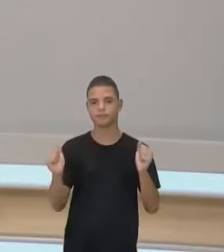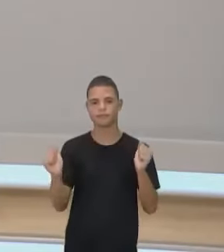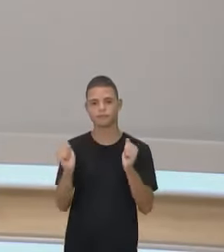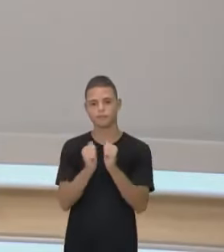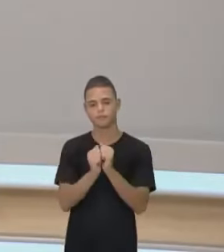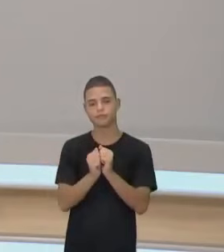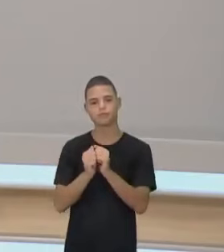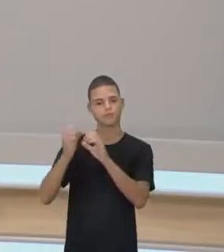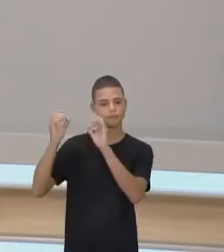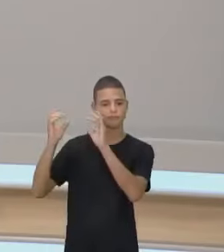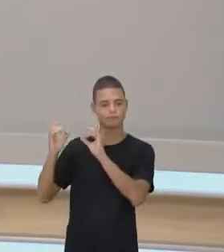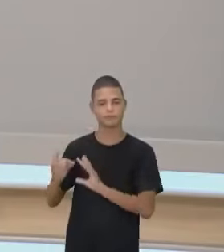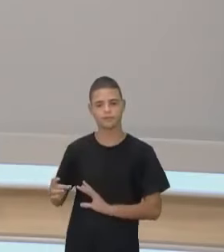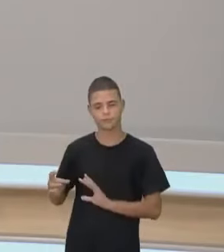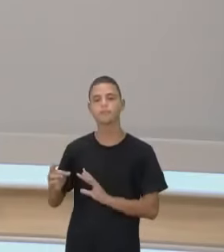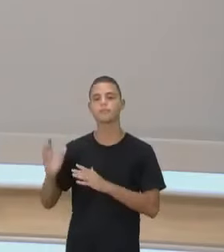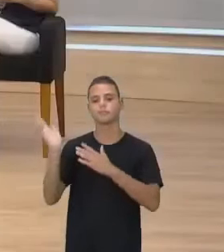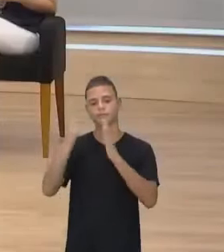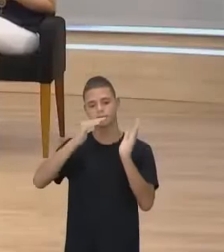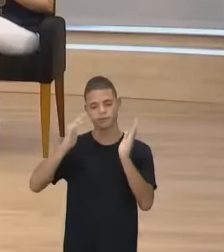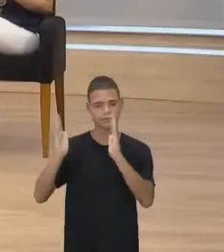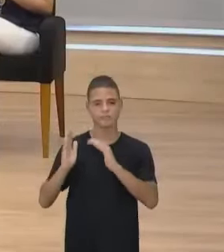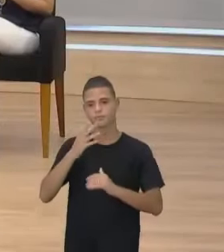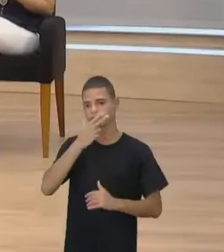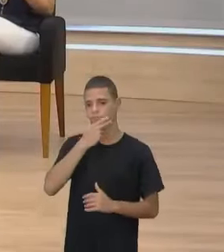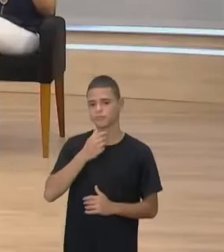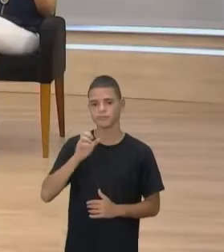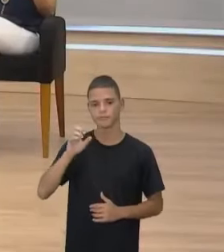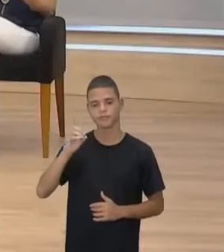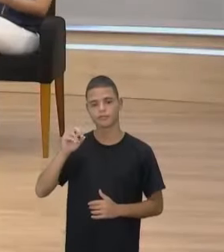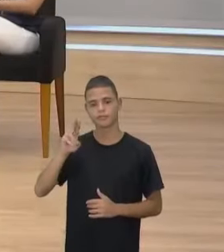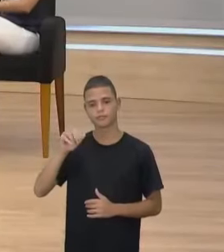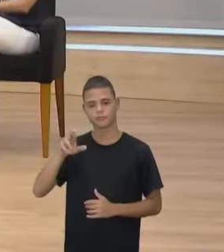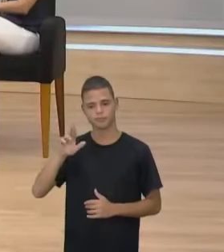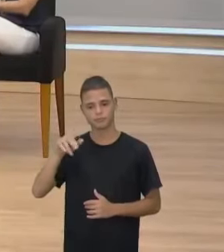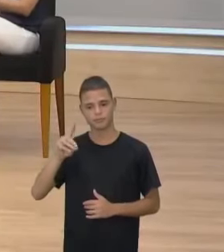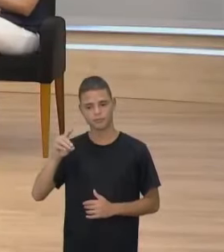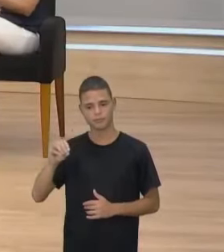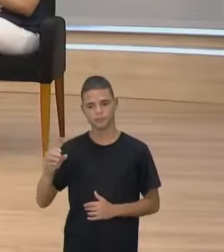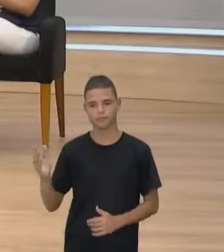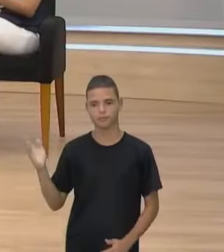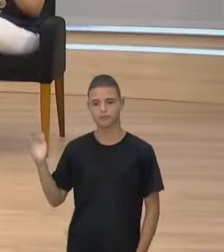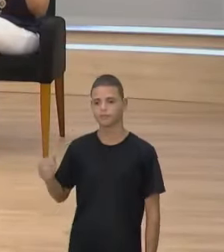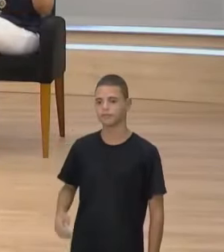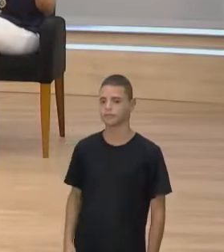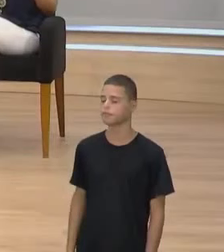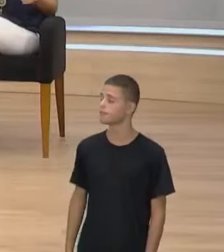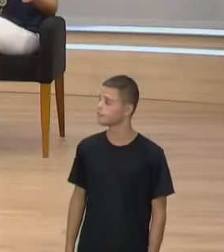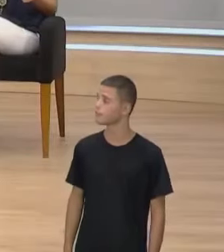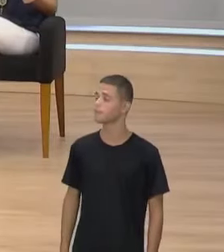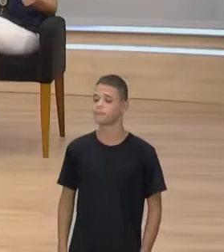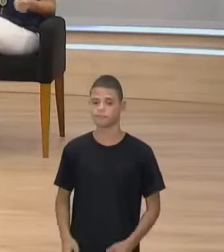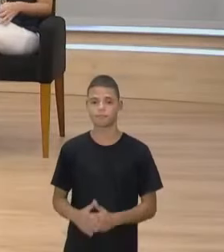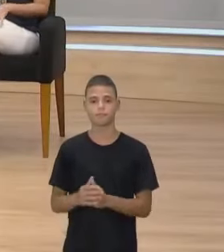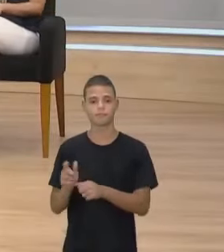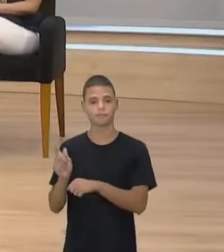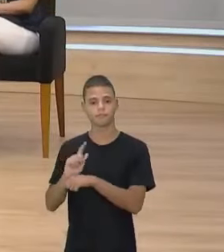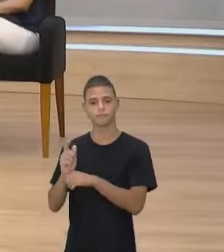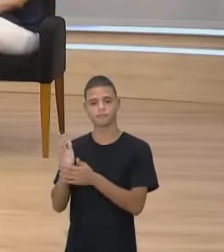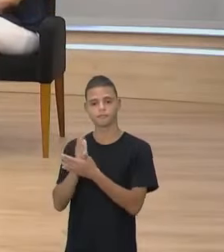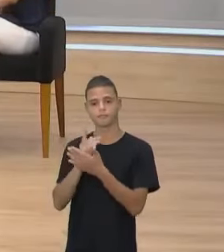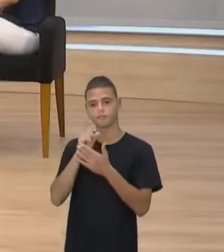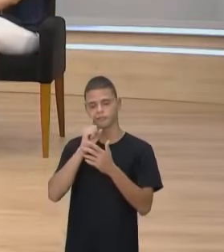com o especialista ambiental Eduardo de Andrade. O Eduardo, ele é do Núcleo de Geociências, Gestão de Riscos